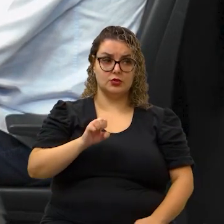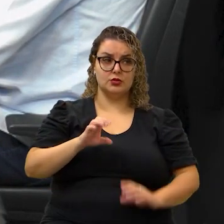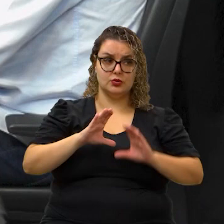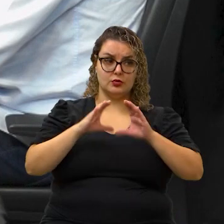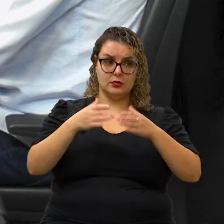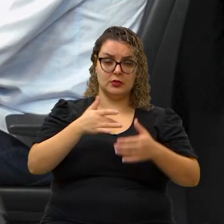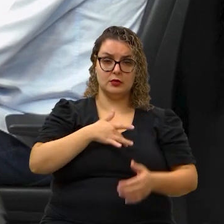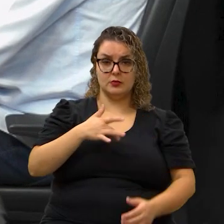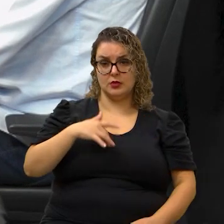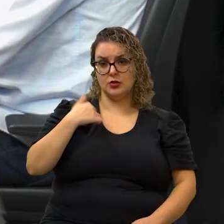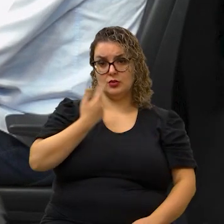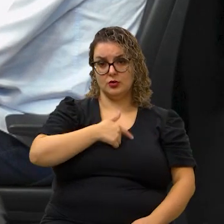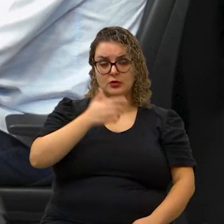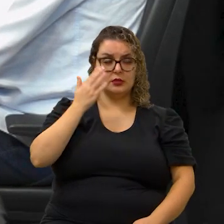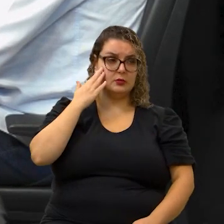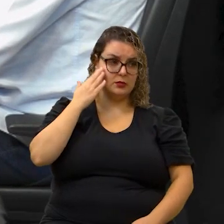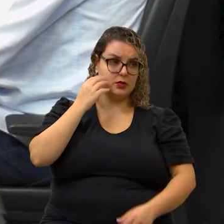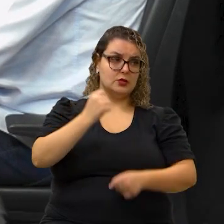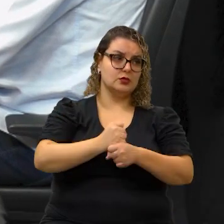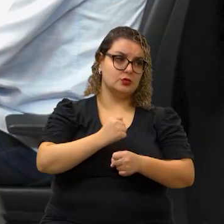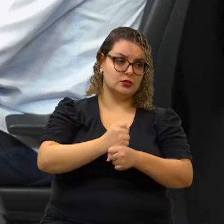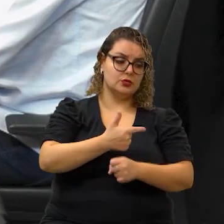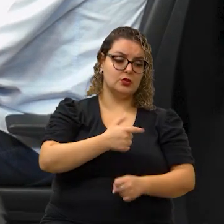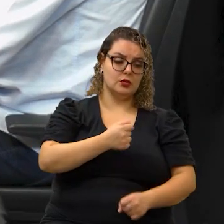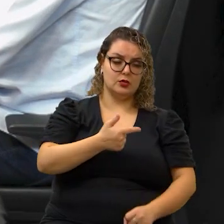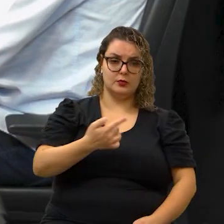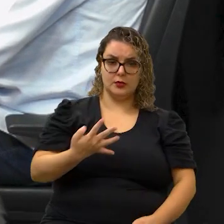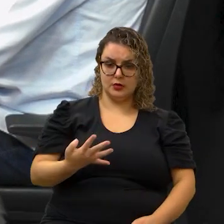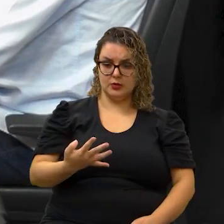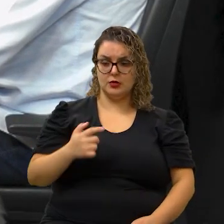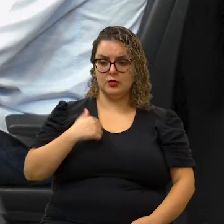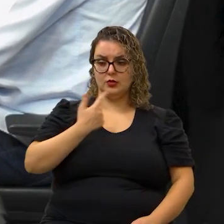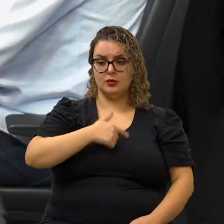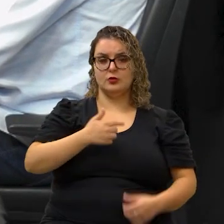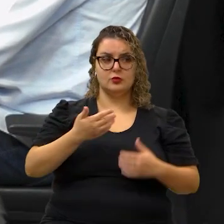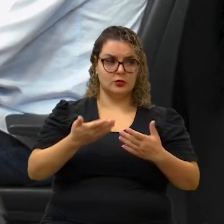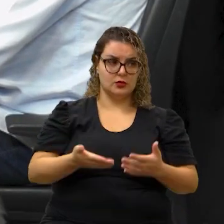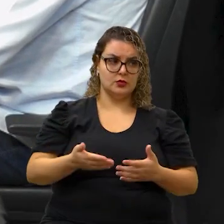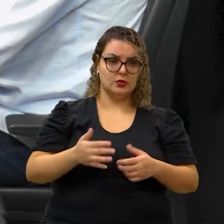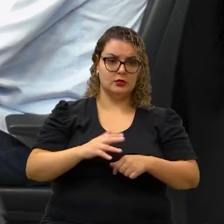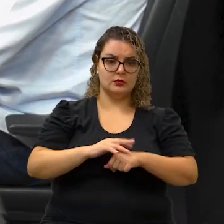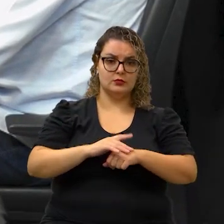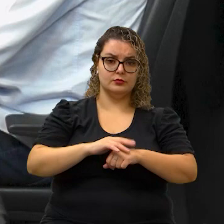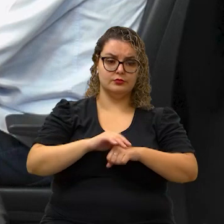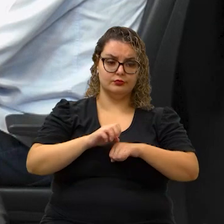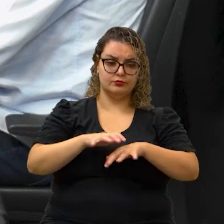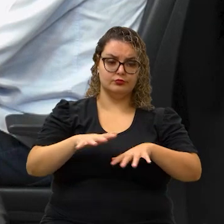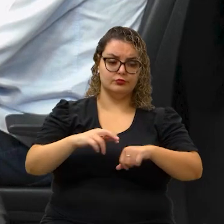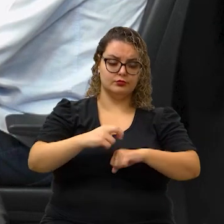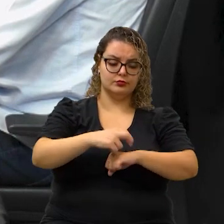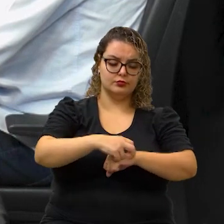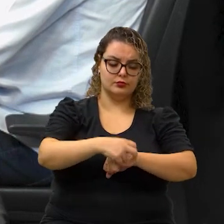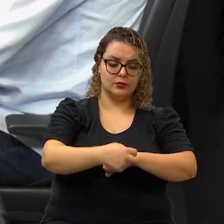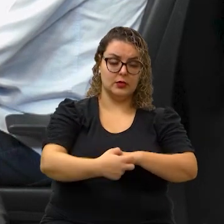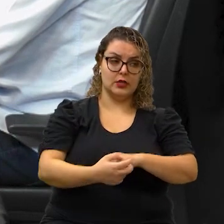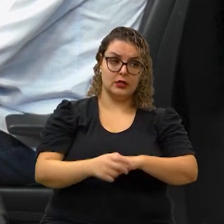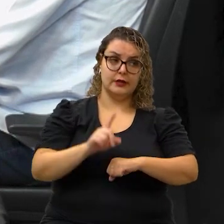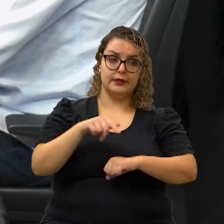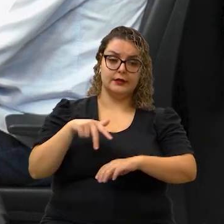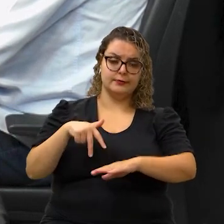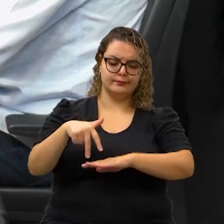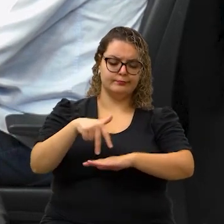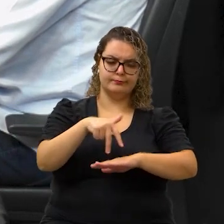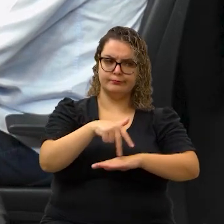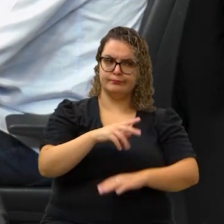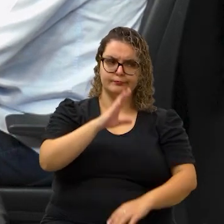agentes comunitários de saúde. A gente sabe, principalmente nesse ano de 2024, que nós estamos aí numa epidemia de dengue, que eles são,